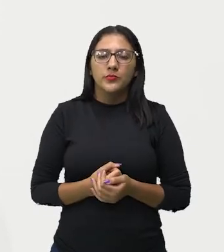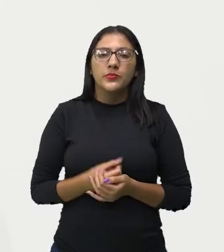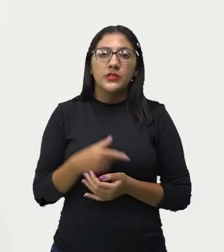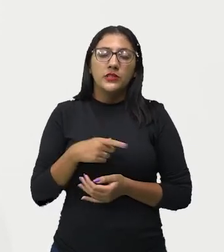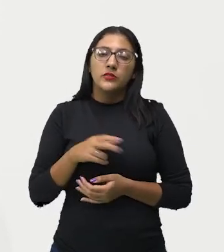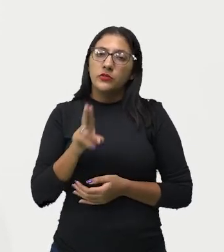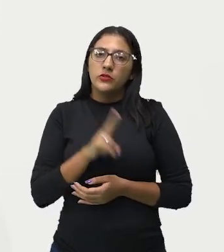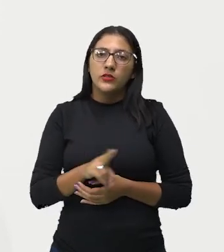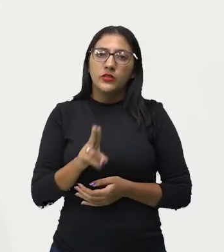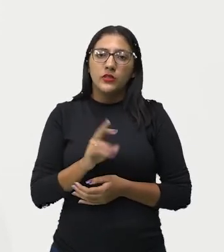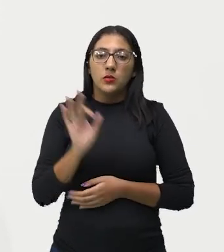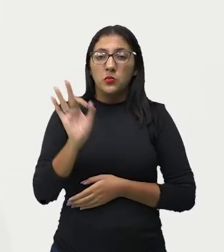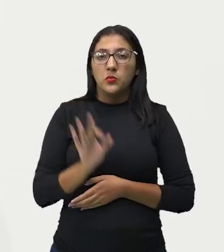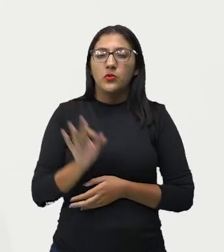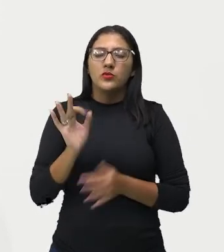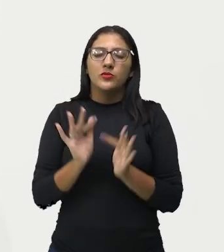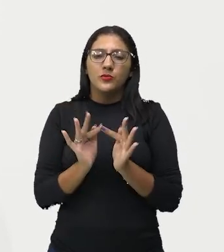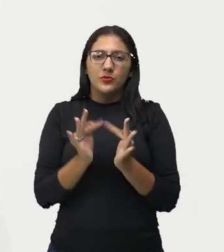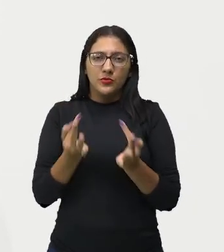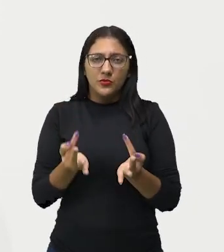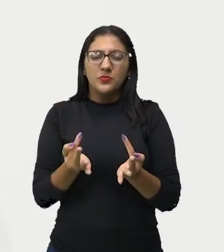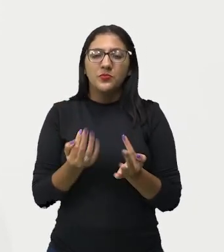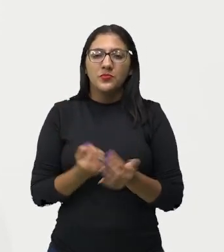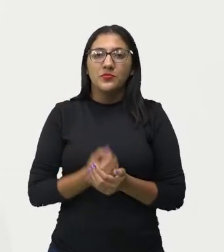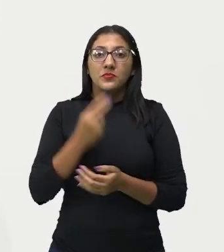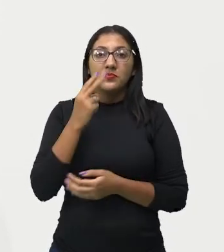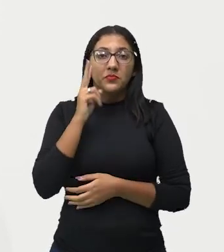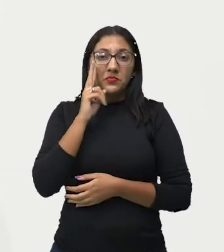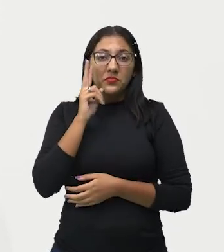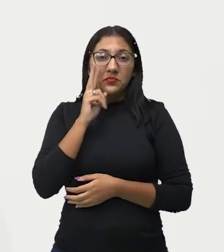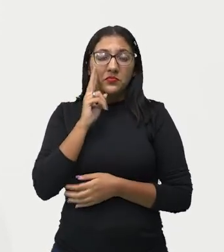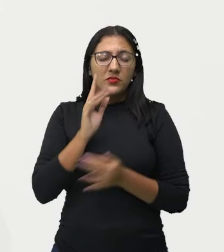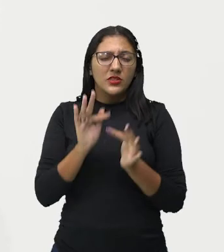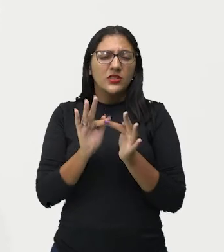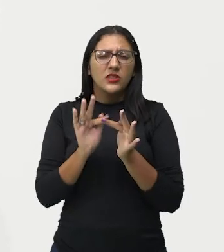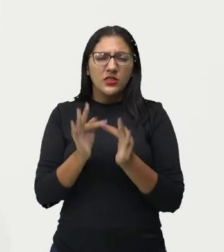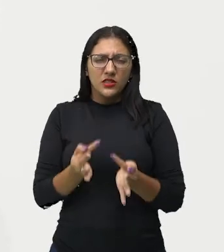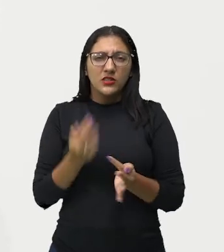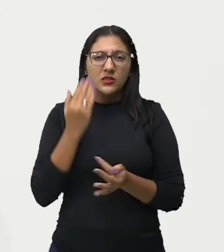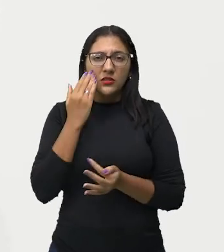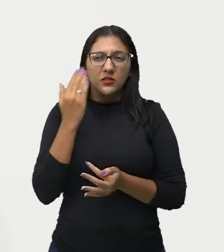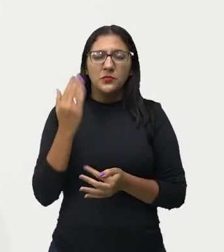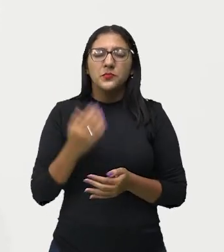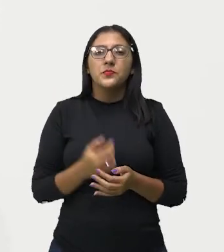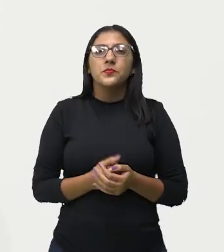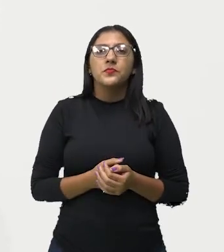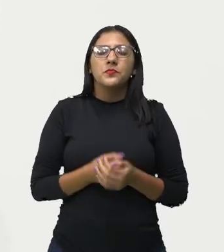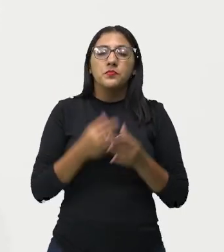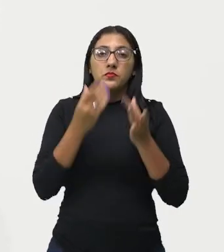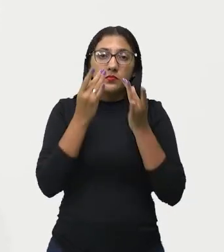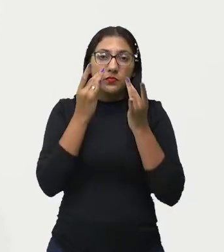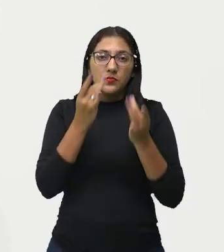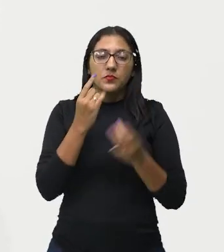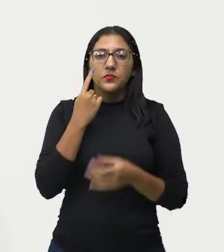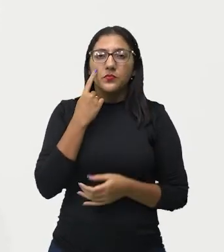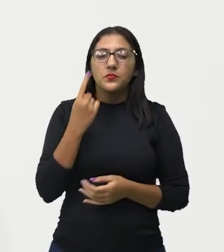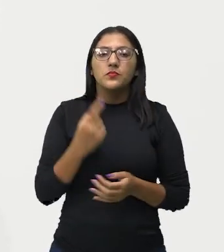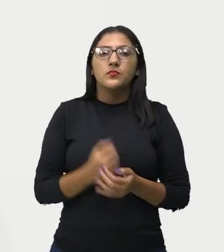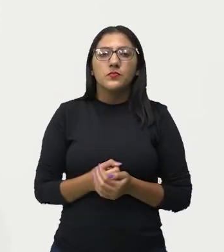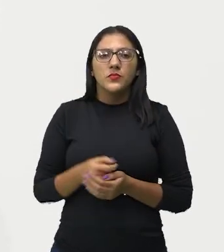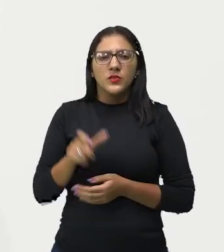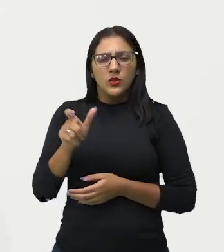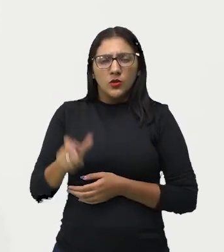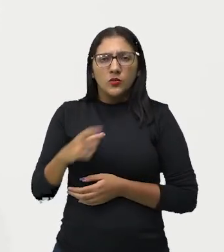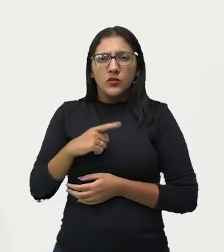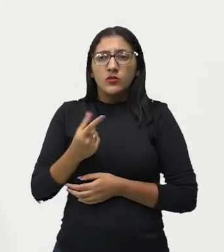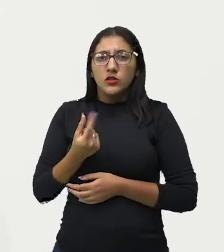juros simples, tá bom? Nós estamos trabalhando com juros simples na nossa aula. Então, atenta ao seguinte, ó. Carlos